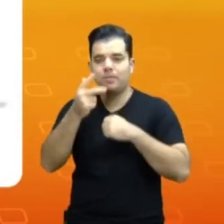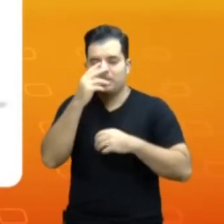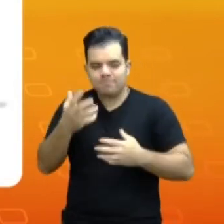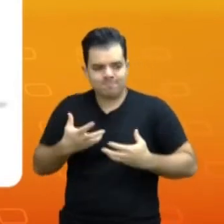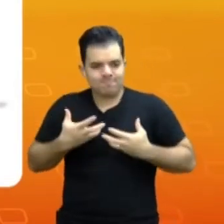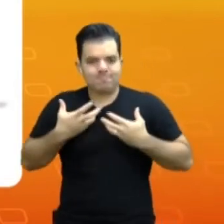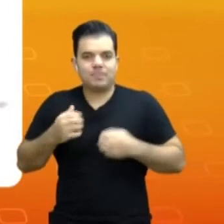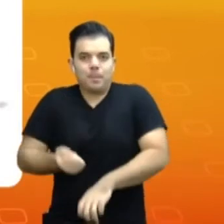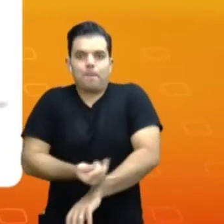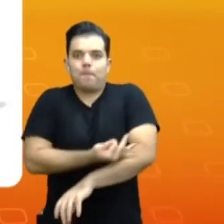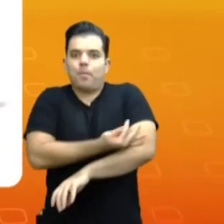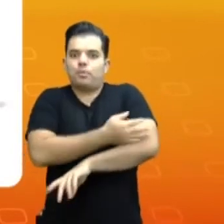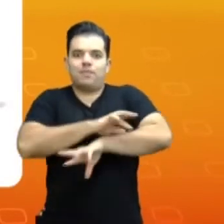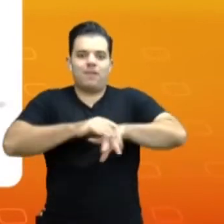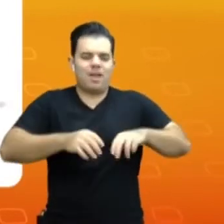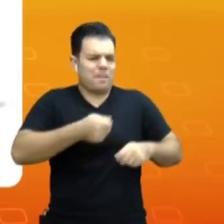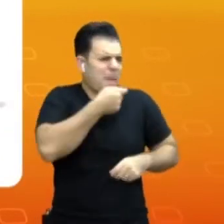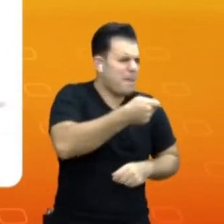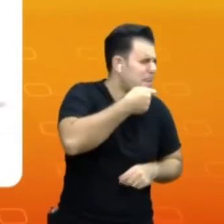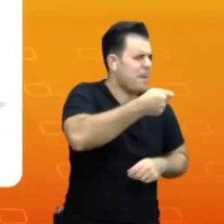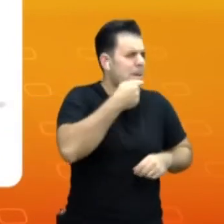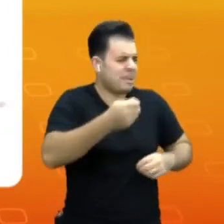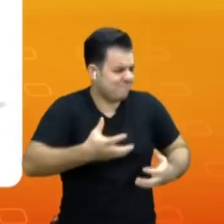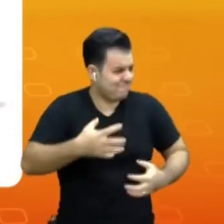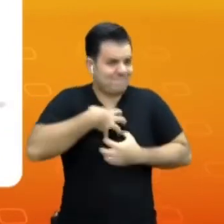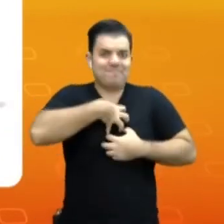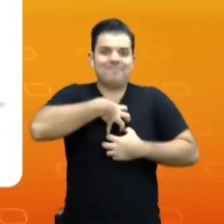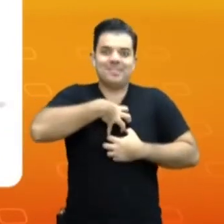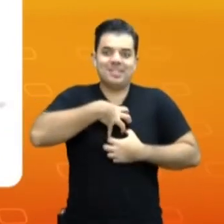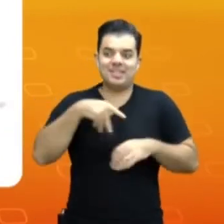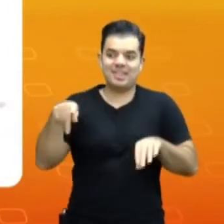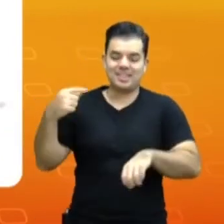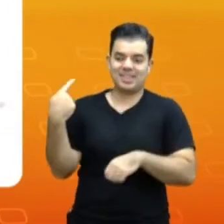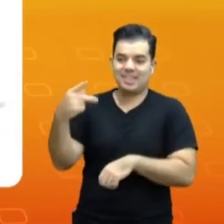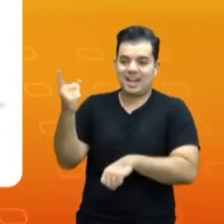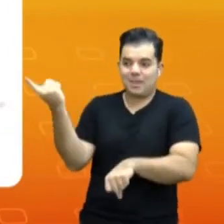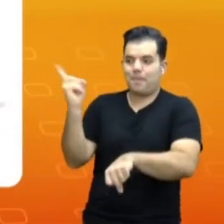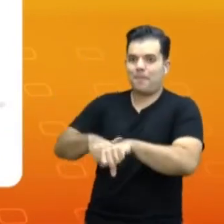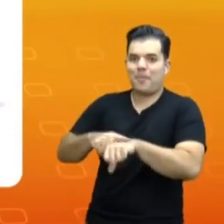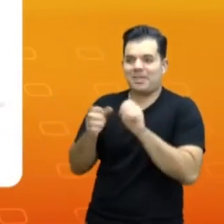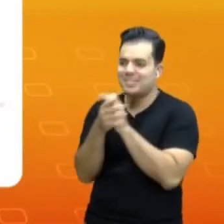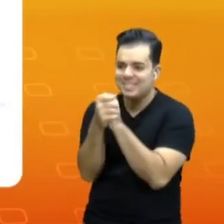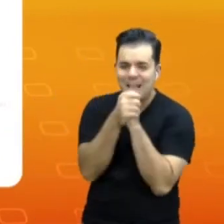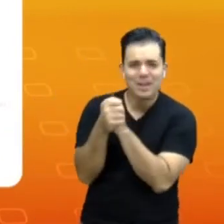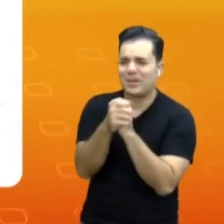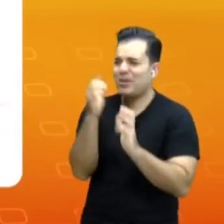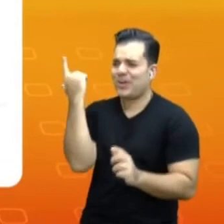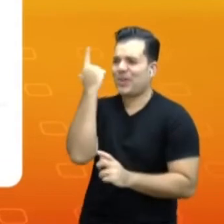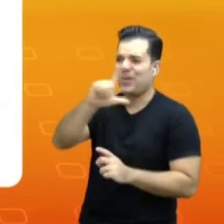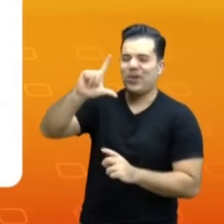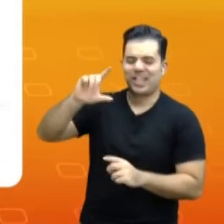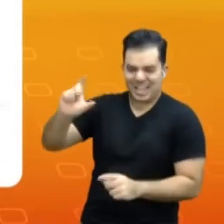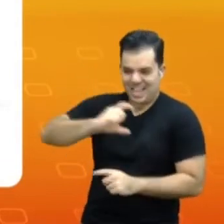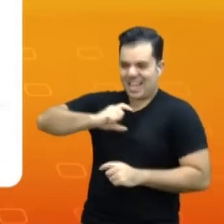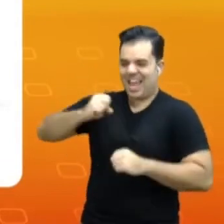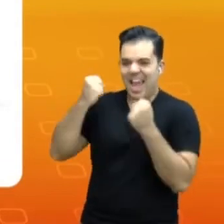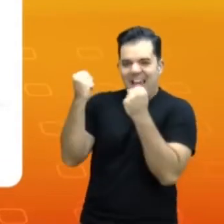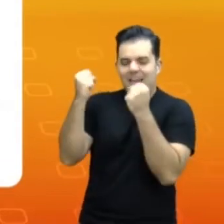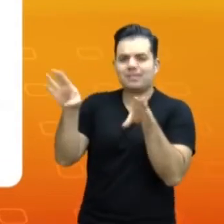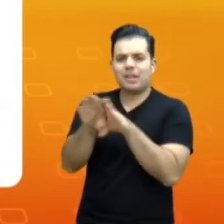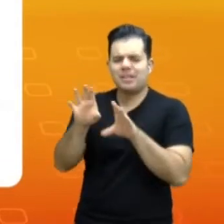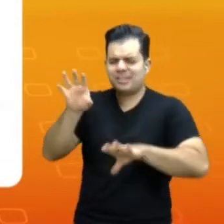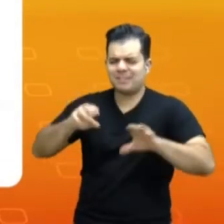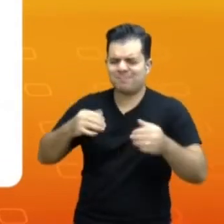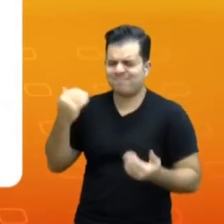traz a emoção, ele traz ali um momento de celebração, um momento de eventualmente de